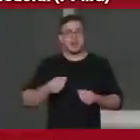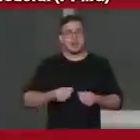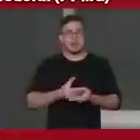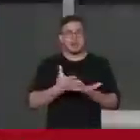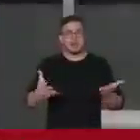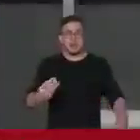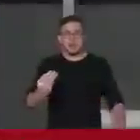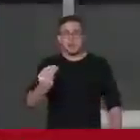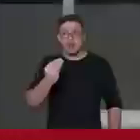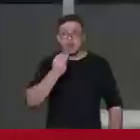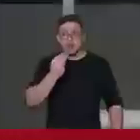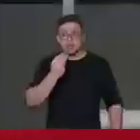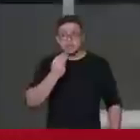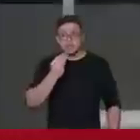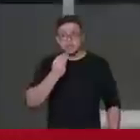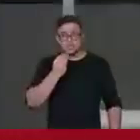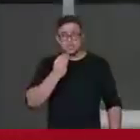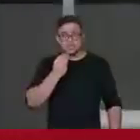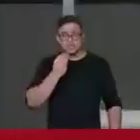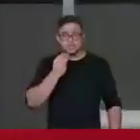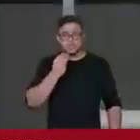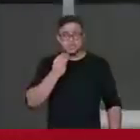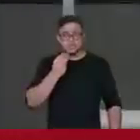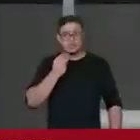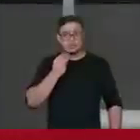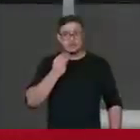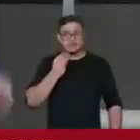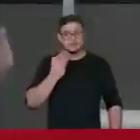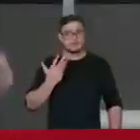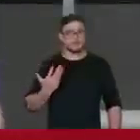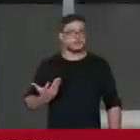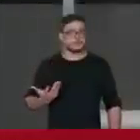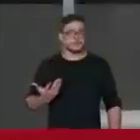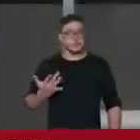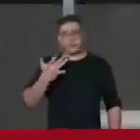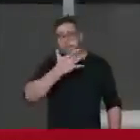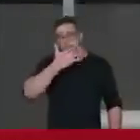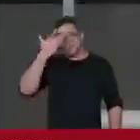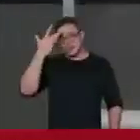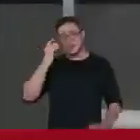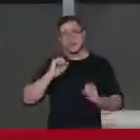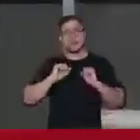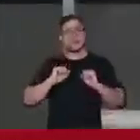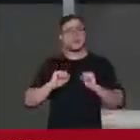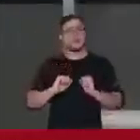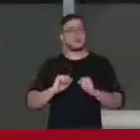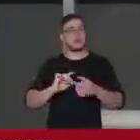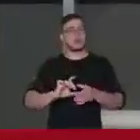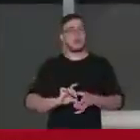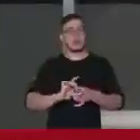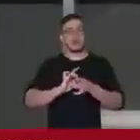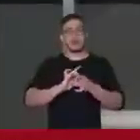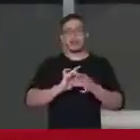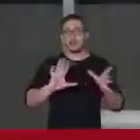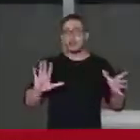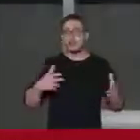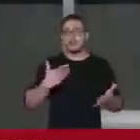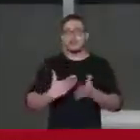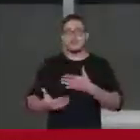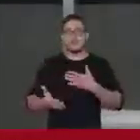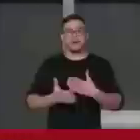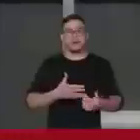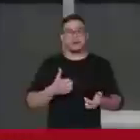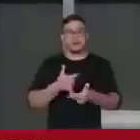ato terrorista e democrático pudessem ficar à vontade para fazer aquele show de horror que